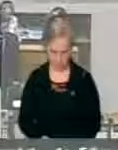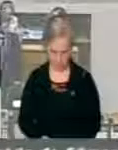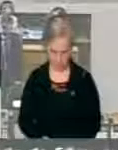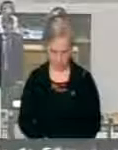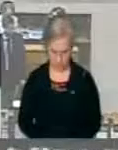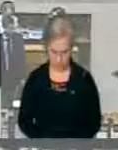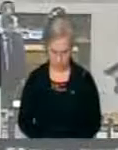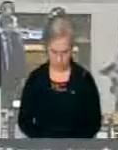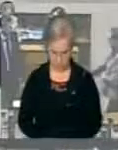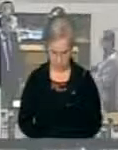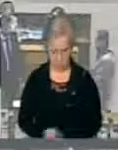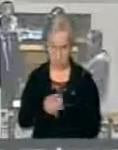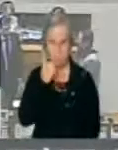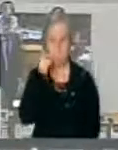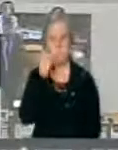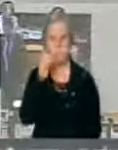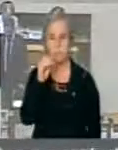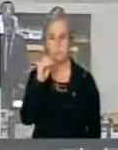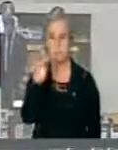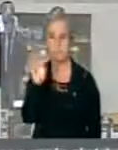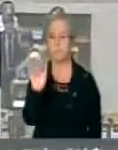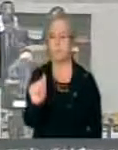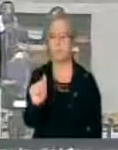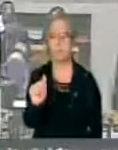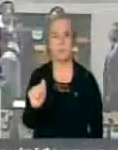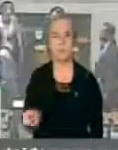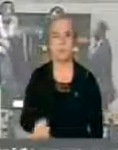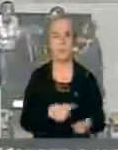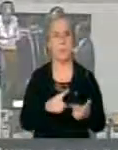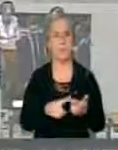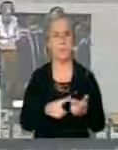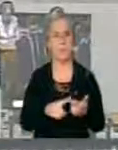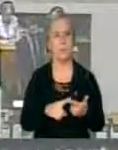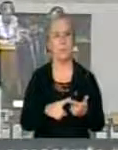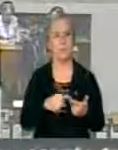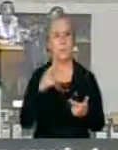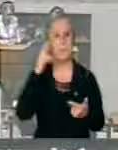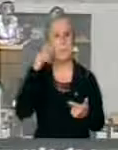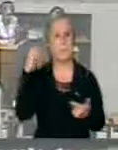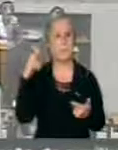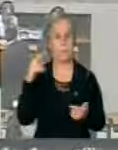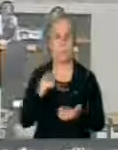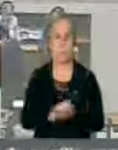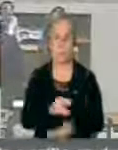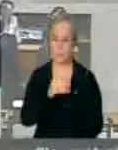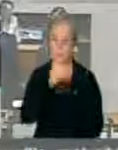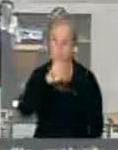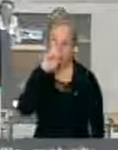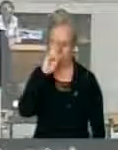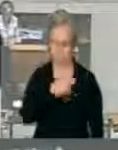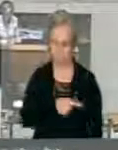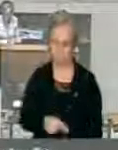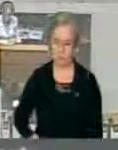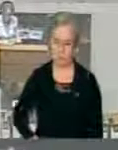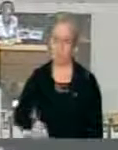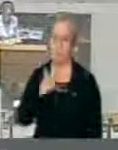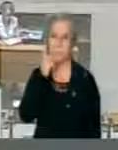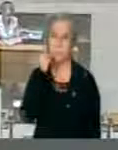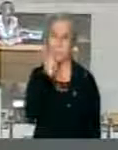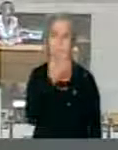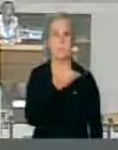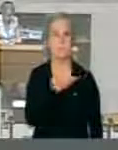para otto depois adaptar o zinho presidente senhoras e senhores deputados